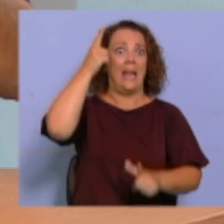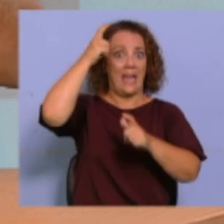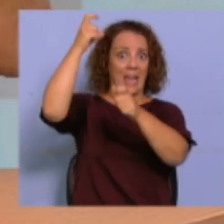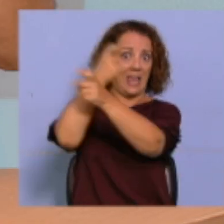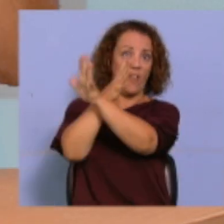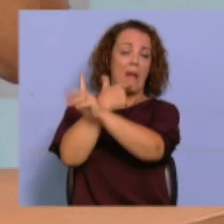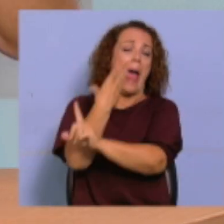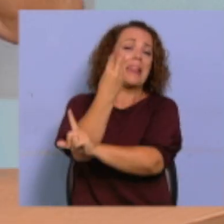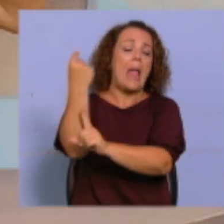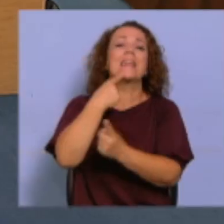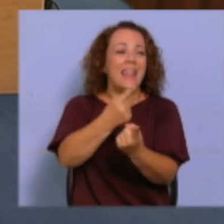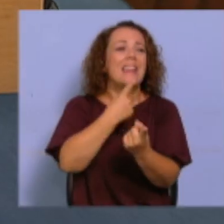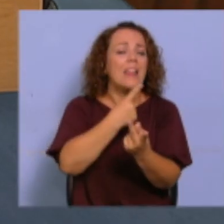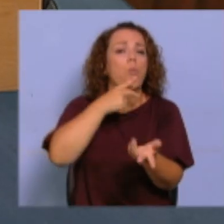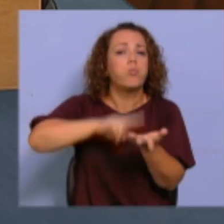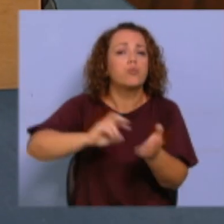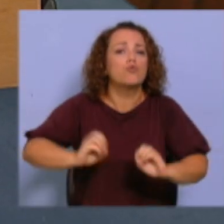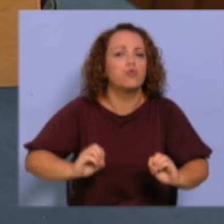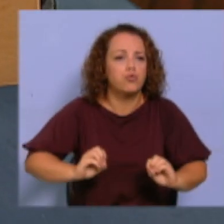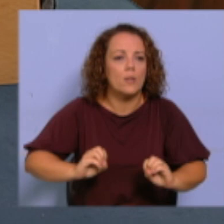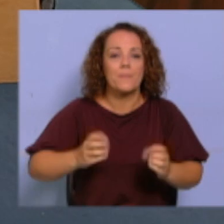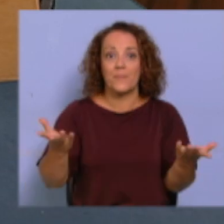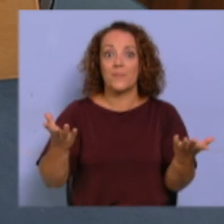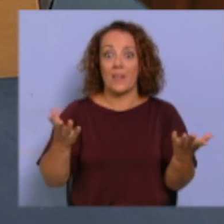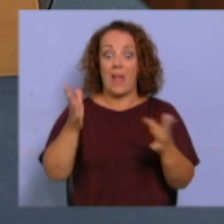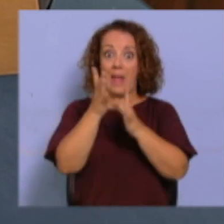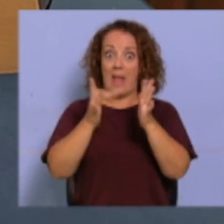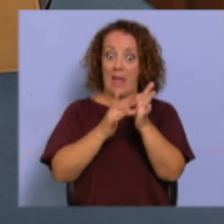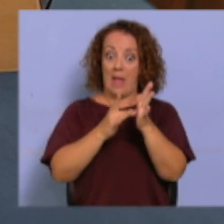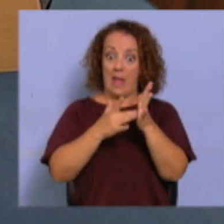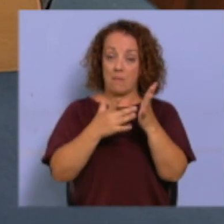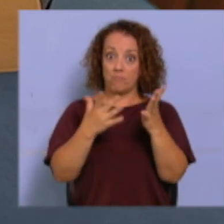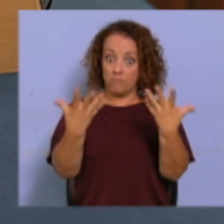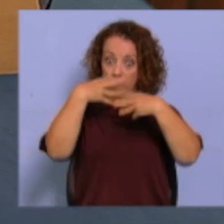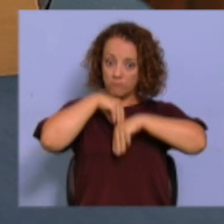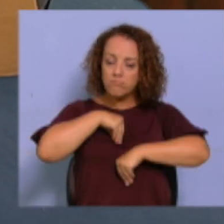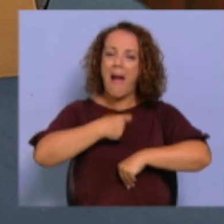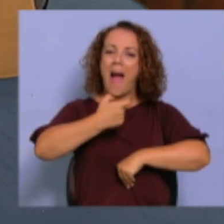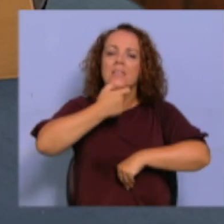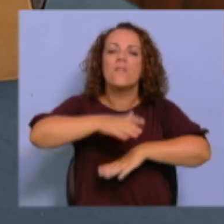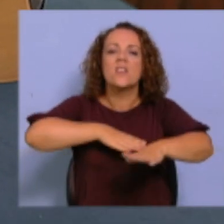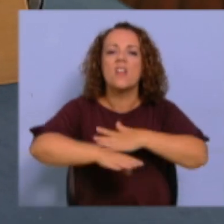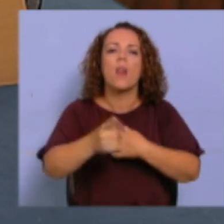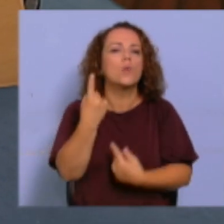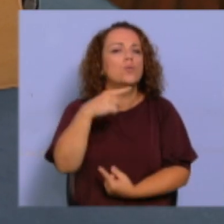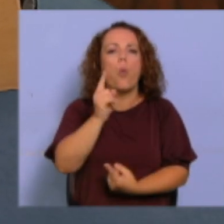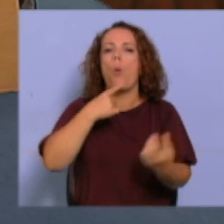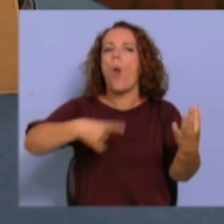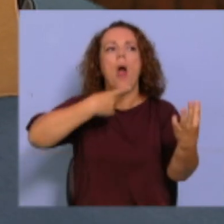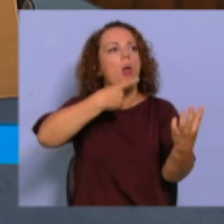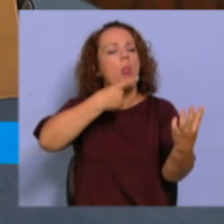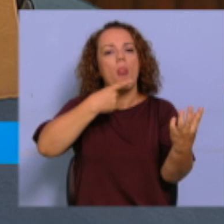ser cristão não é uma coisa de boa, nem de boas intenções. É fazer, caramba, é fazer. e fazer, aqui